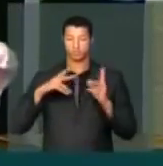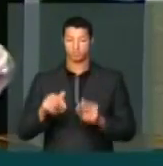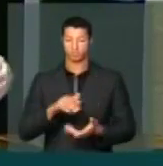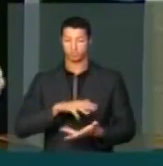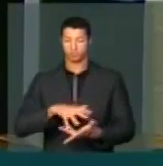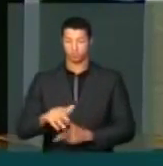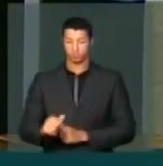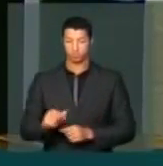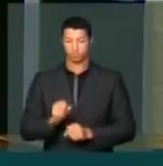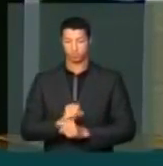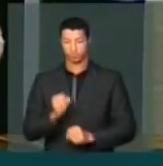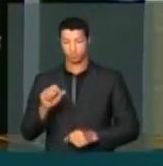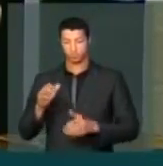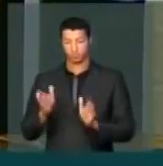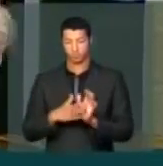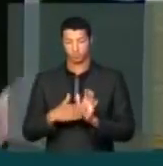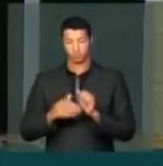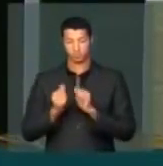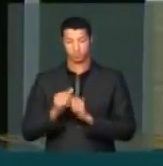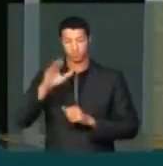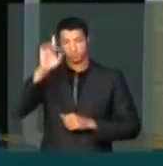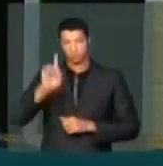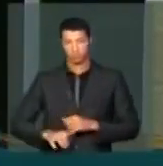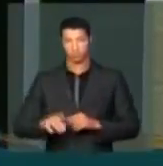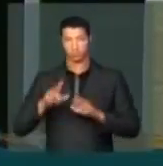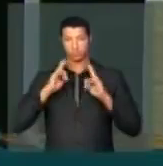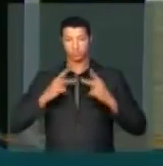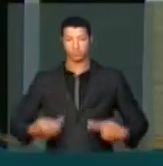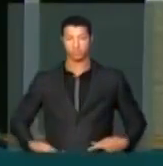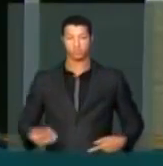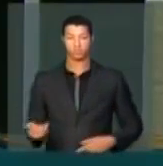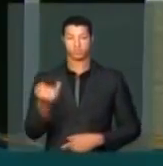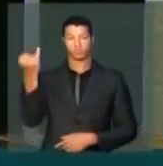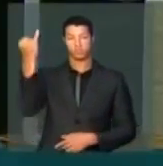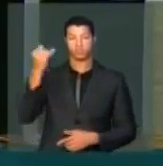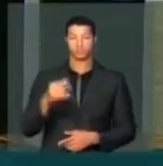mundo seja tratada como um direito humano